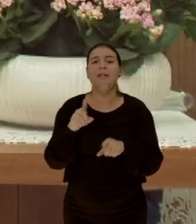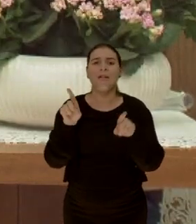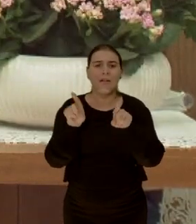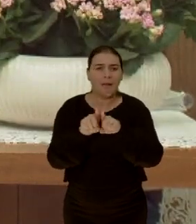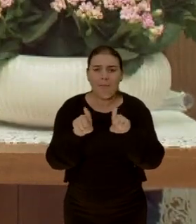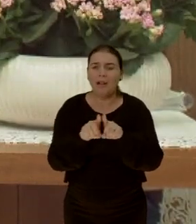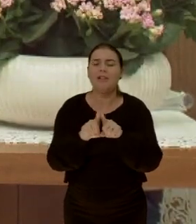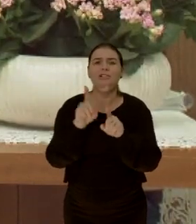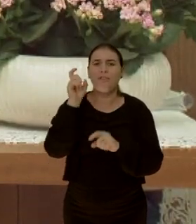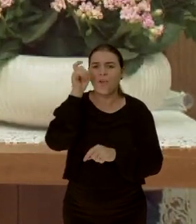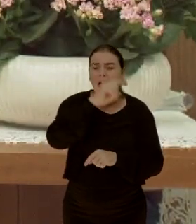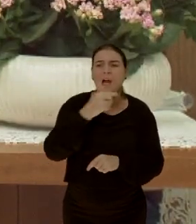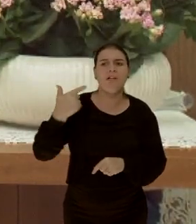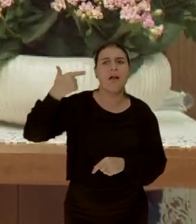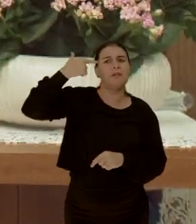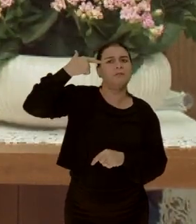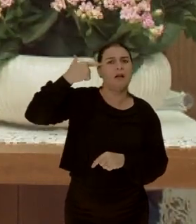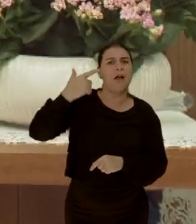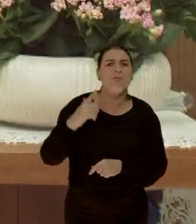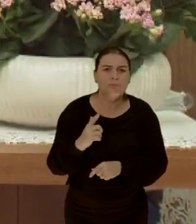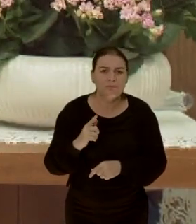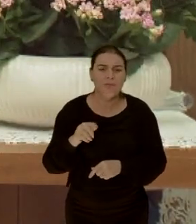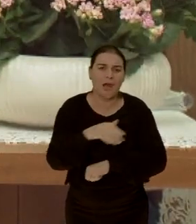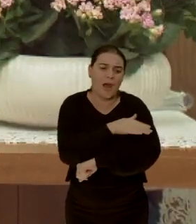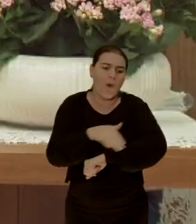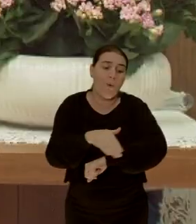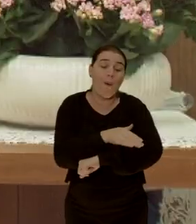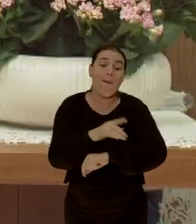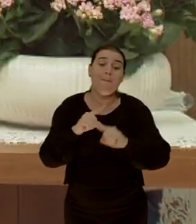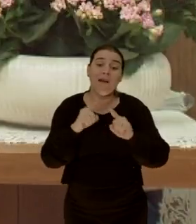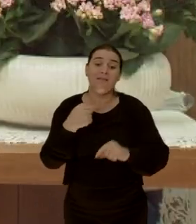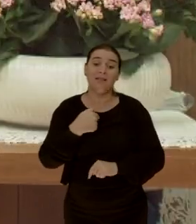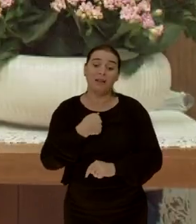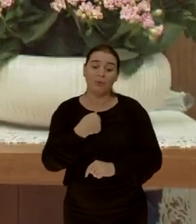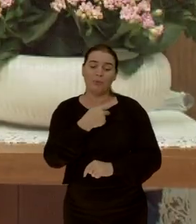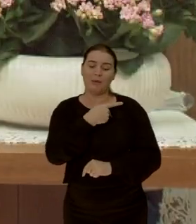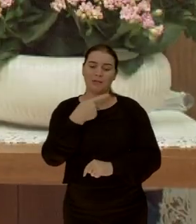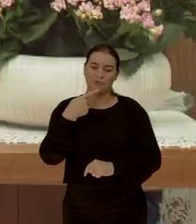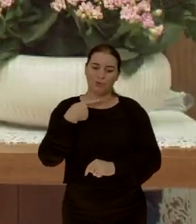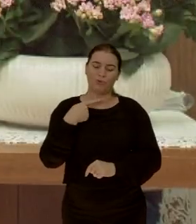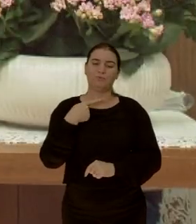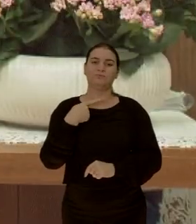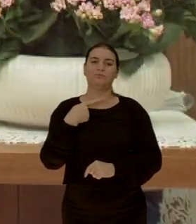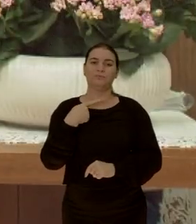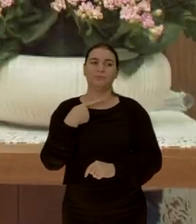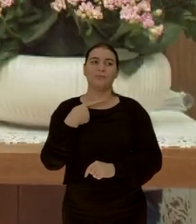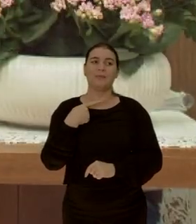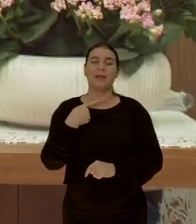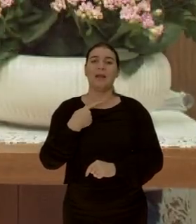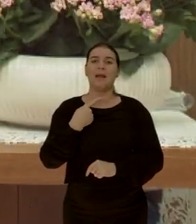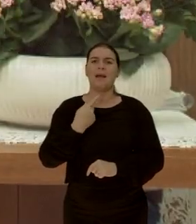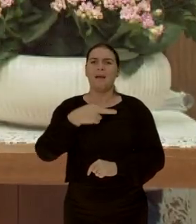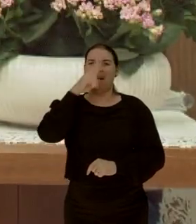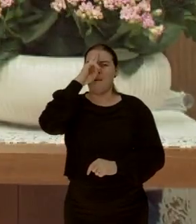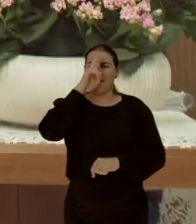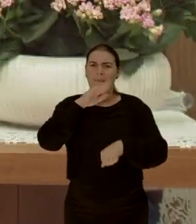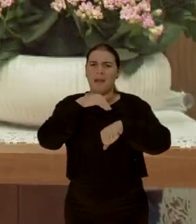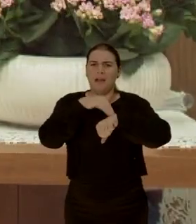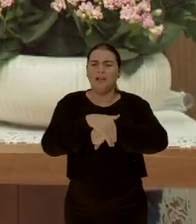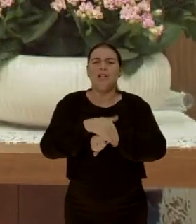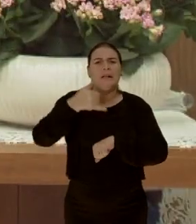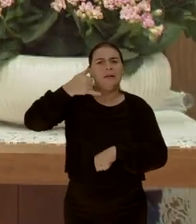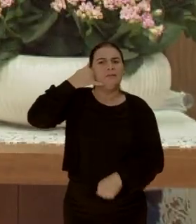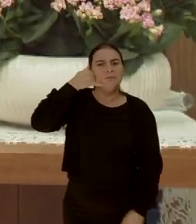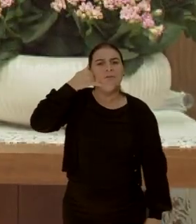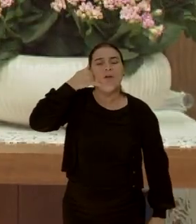rua, é assalto, é isso aqui. Mas o meu caso era diferente. Meia-noite, o cidadão telefona para minha casa e